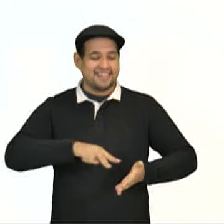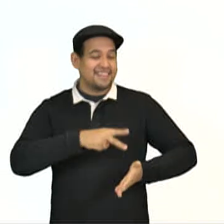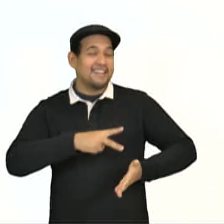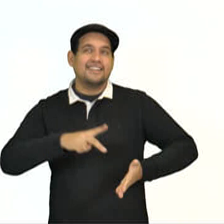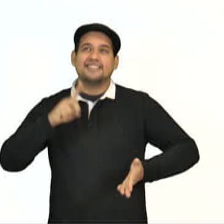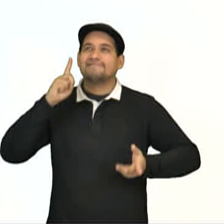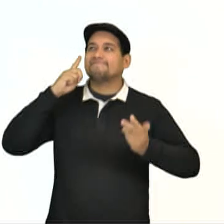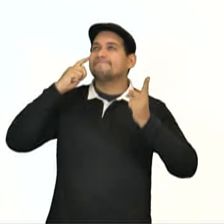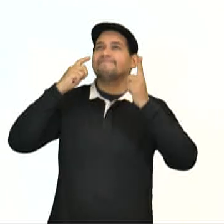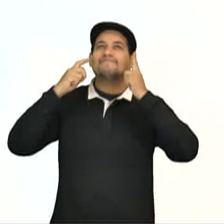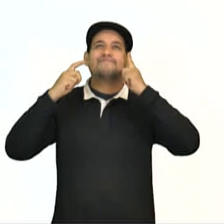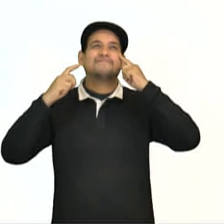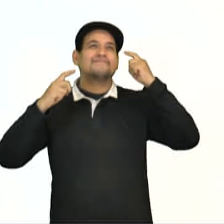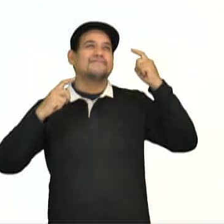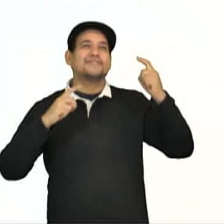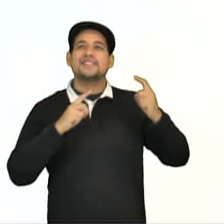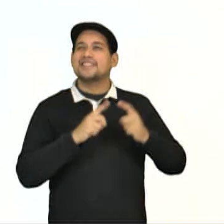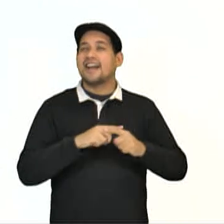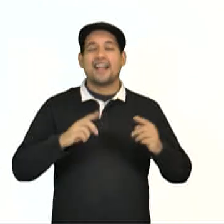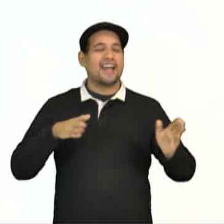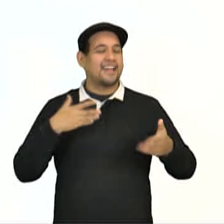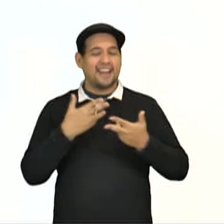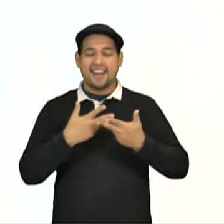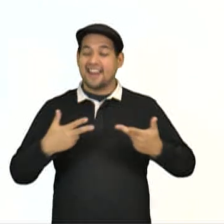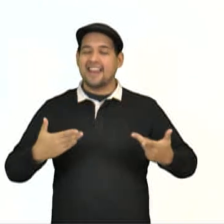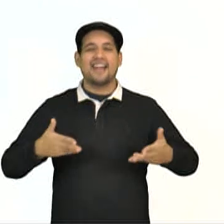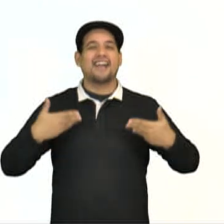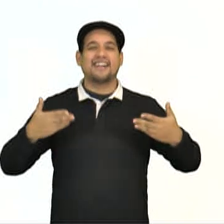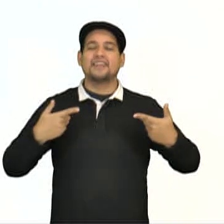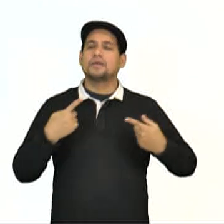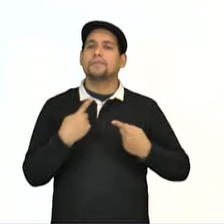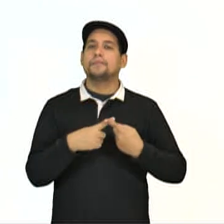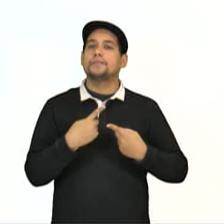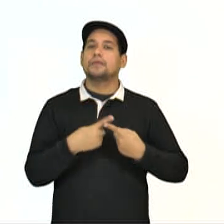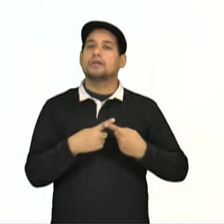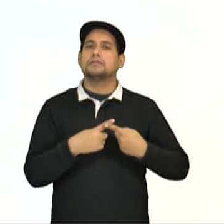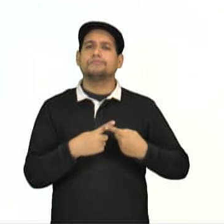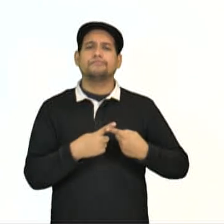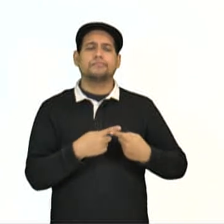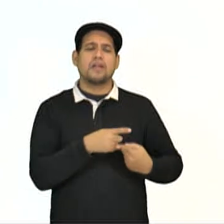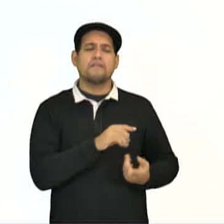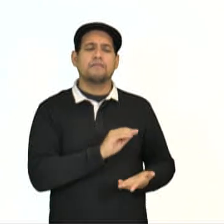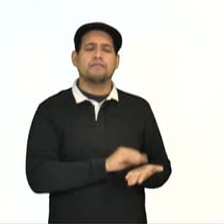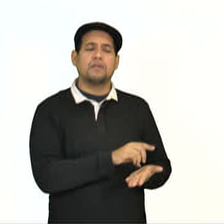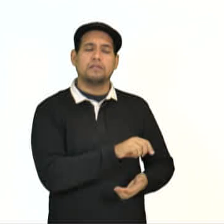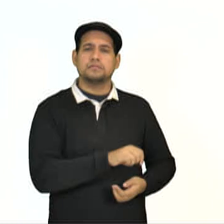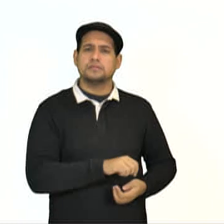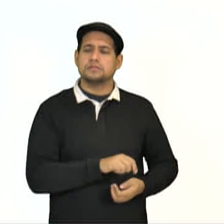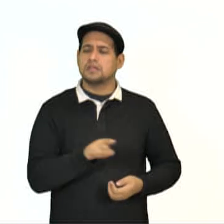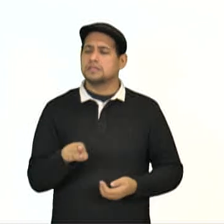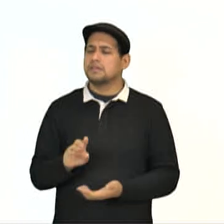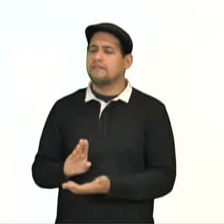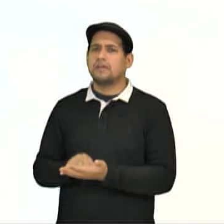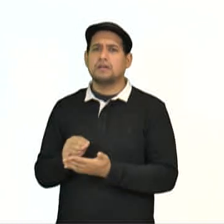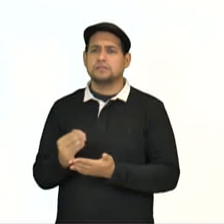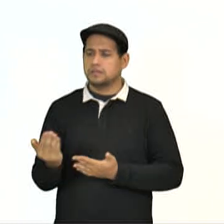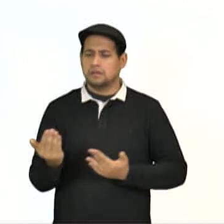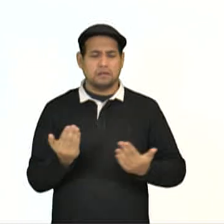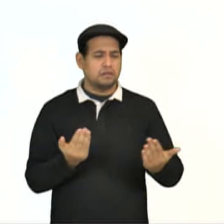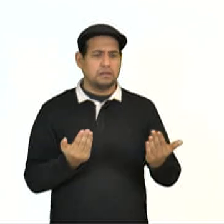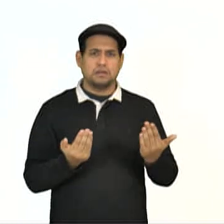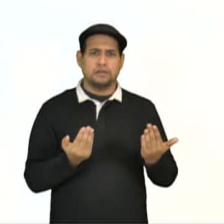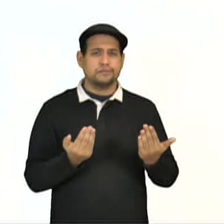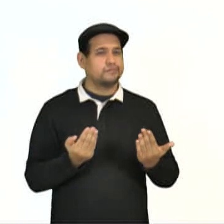invento exclamações alegres. Porque a ausência, essa ausência assimilada,